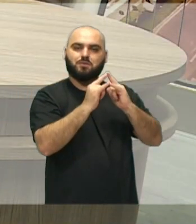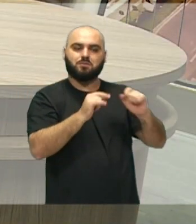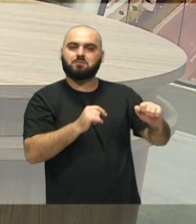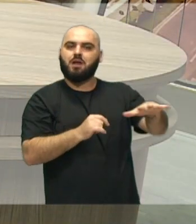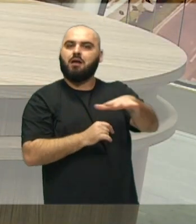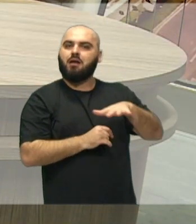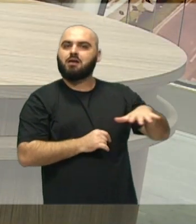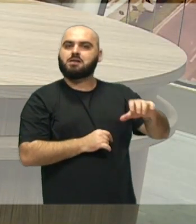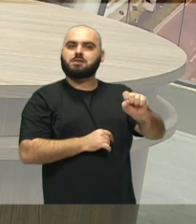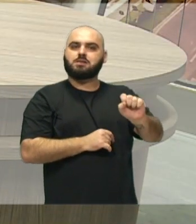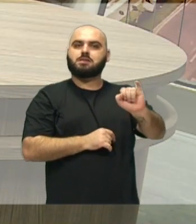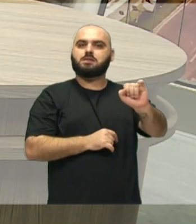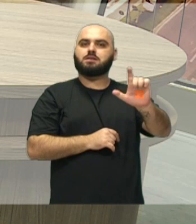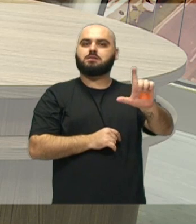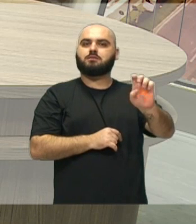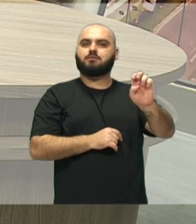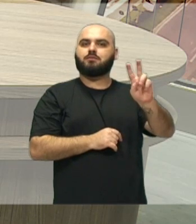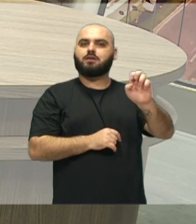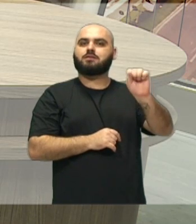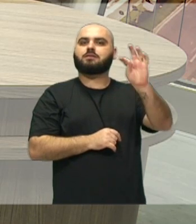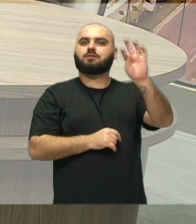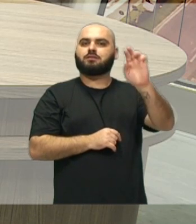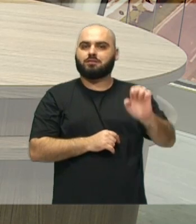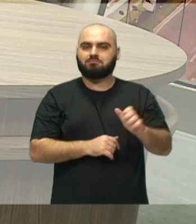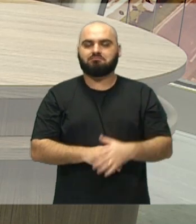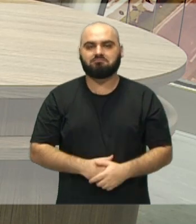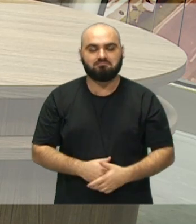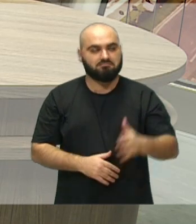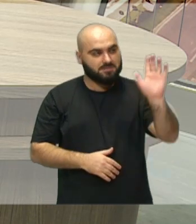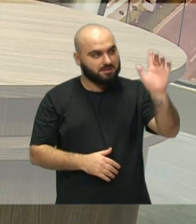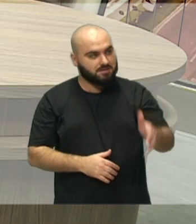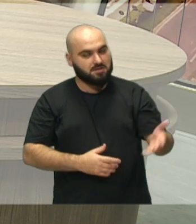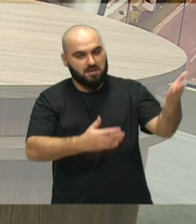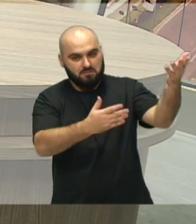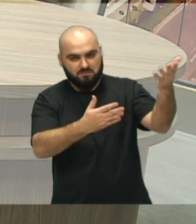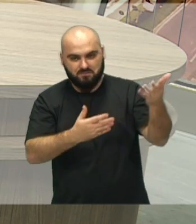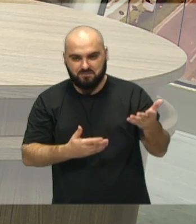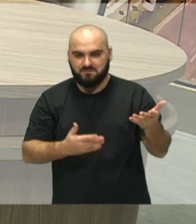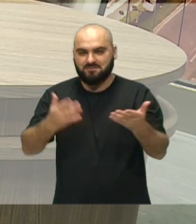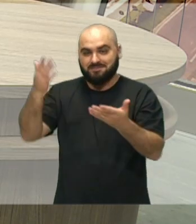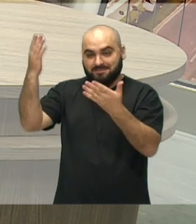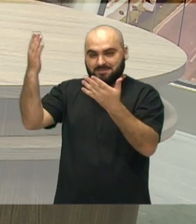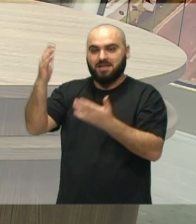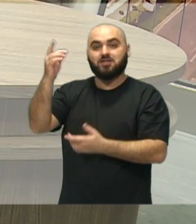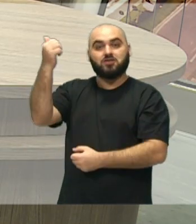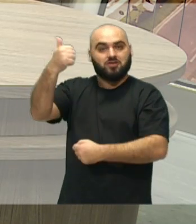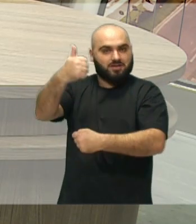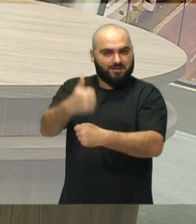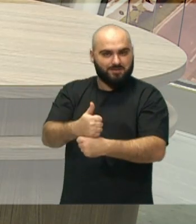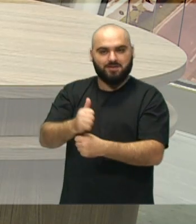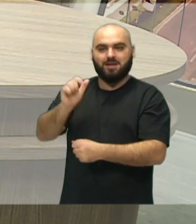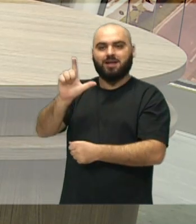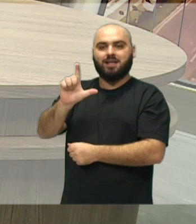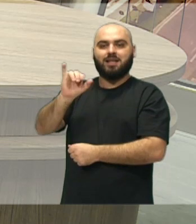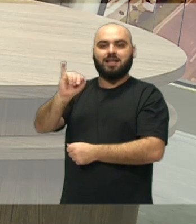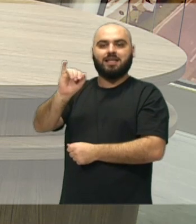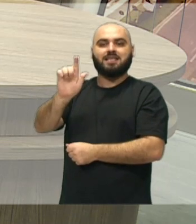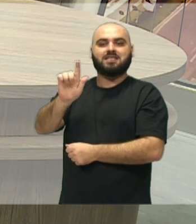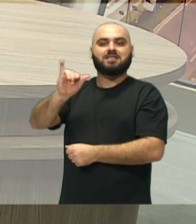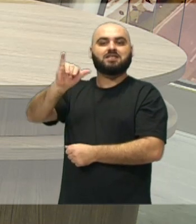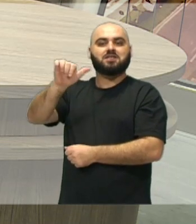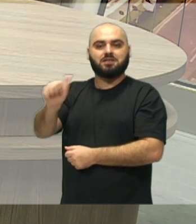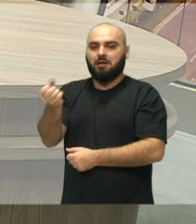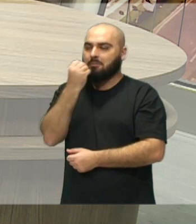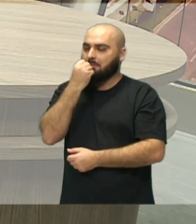é exatamente a diretora, que foi homenageada aqui pela Câmara, a Lígia Poleto Jean, que está aqui conosco. Lígia,